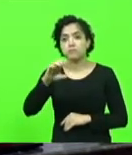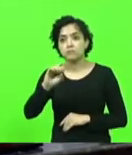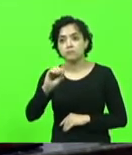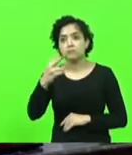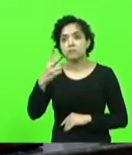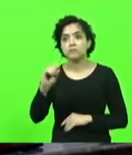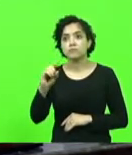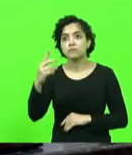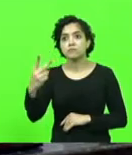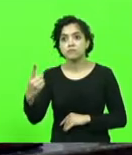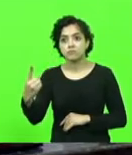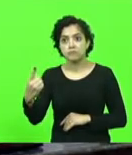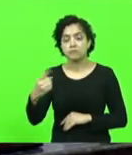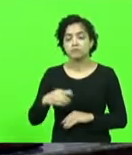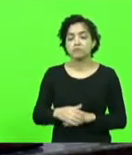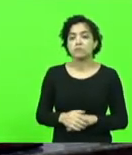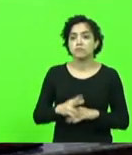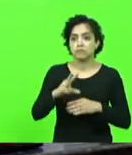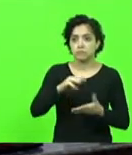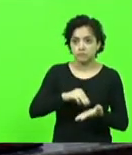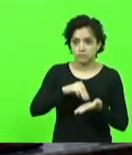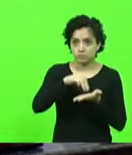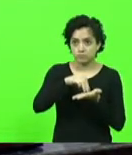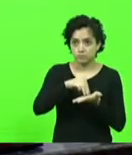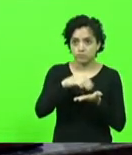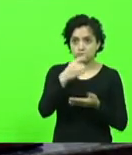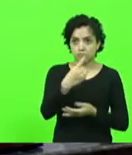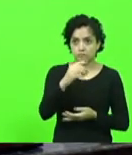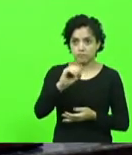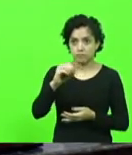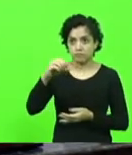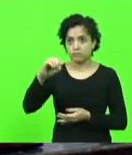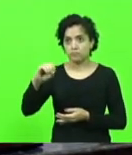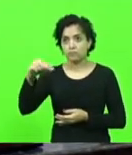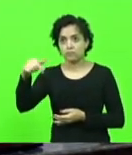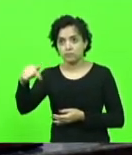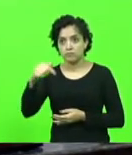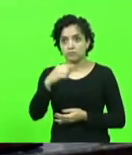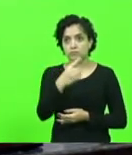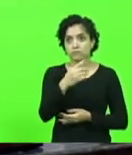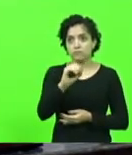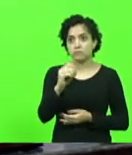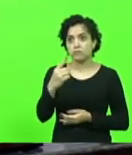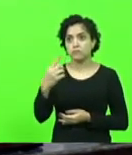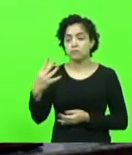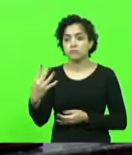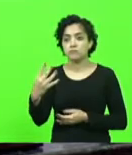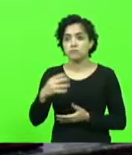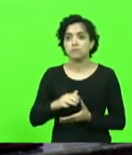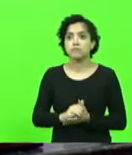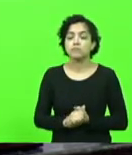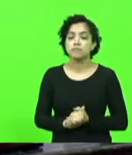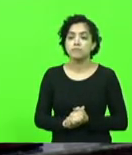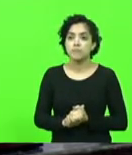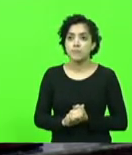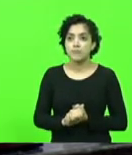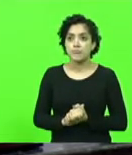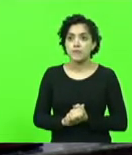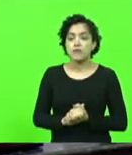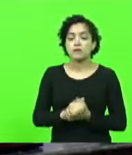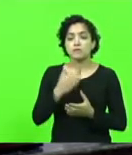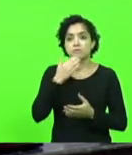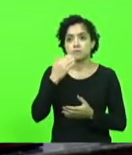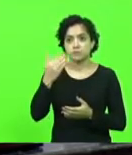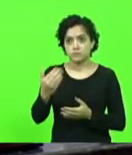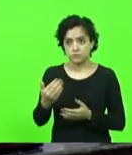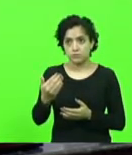2021 as emoções 1007 a1014 2021 e eu ver